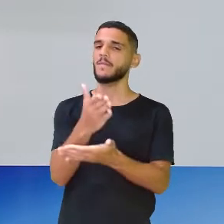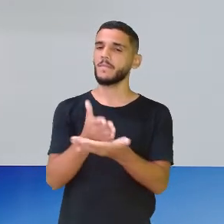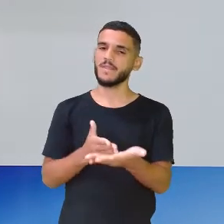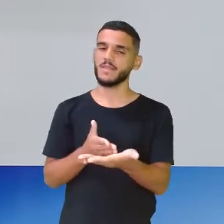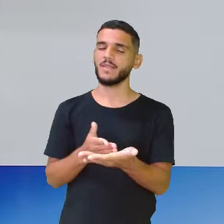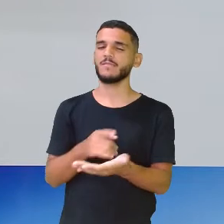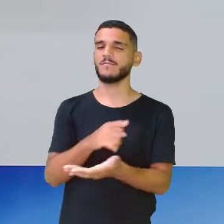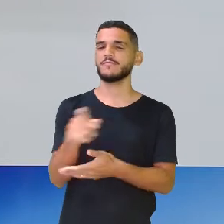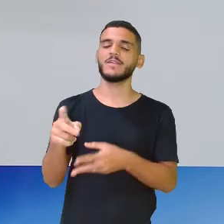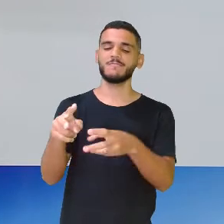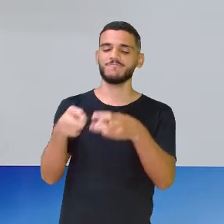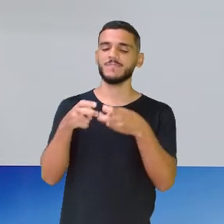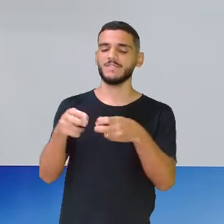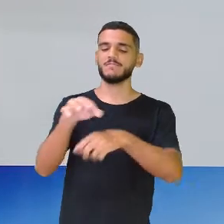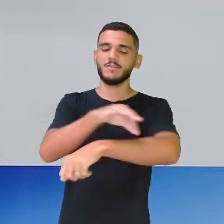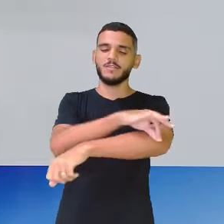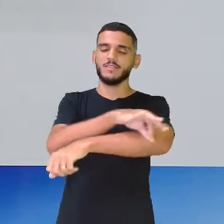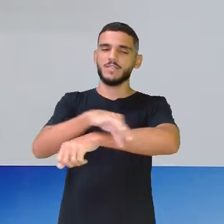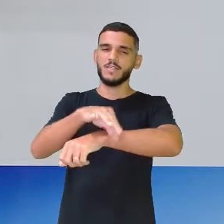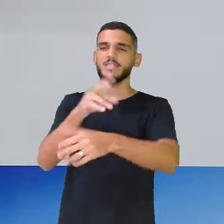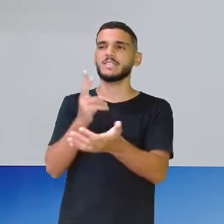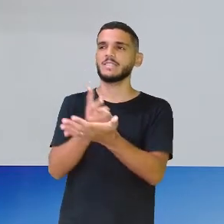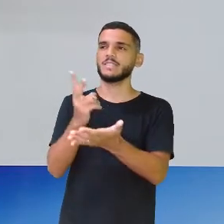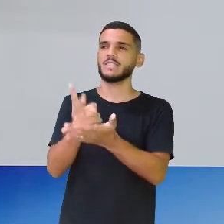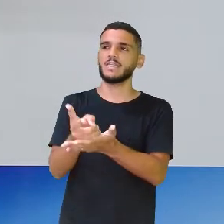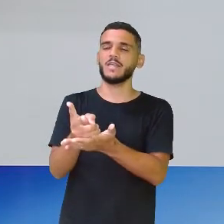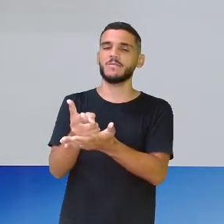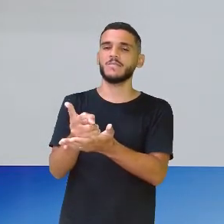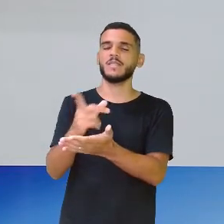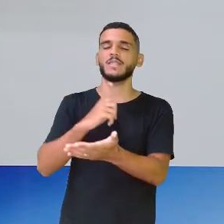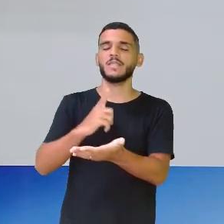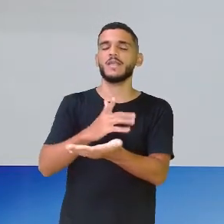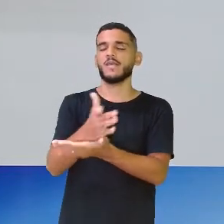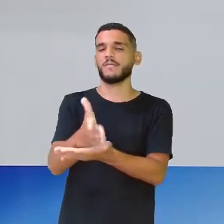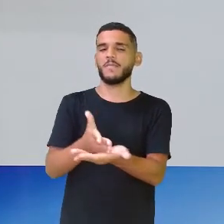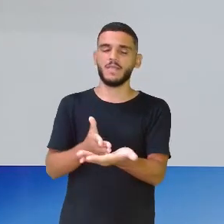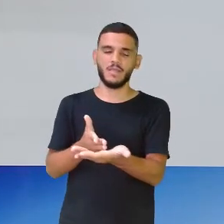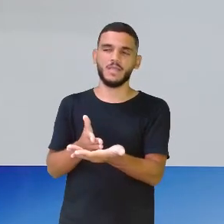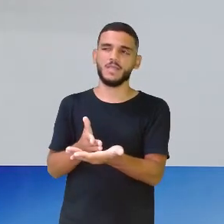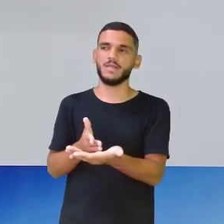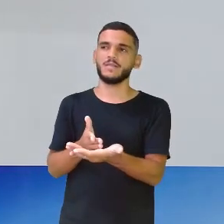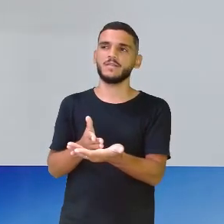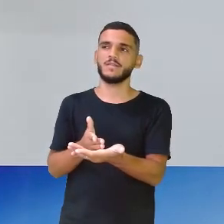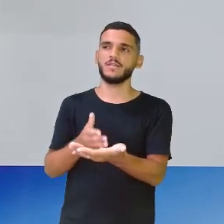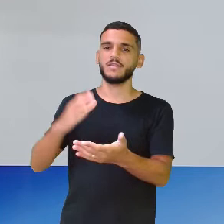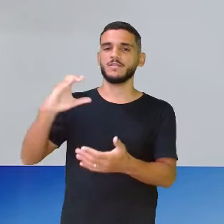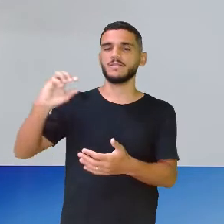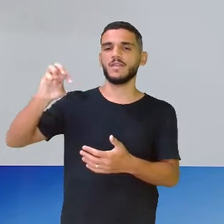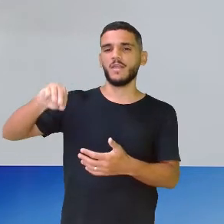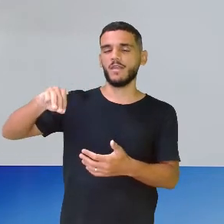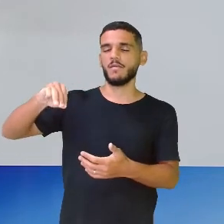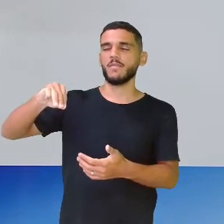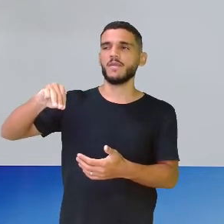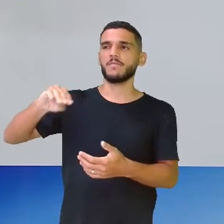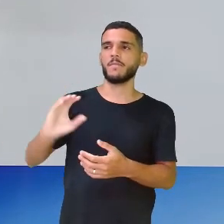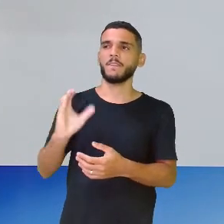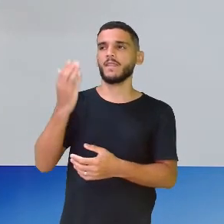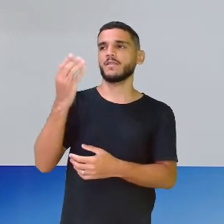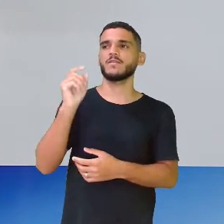pode perceber na sua régua que sempre que tiver na metade do centímetro, a